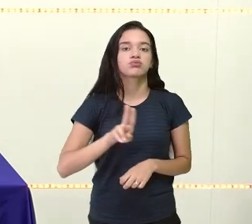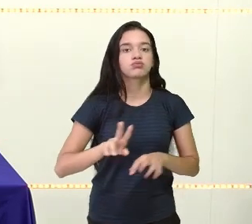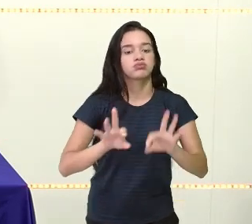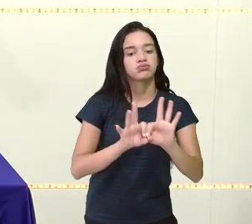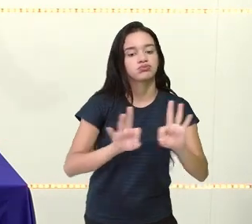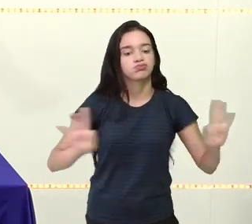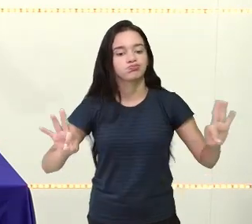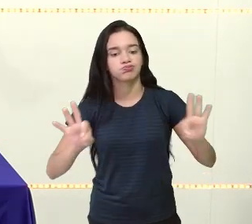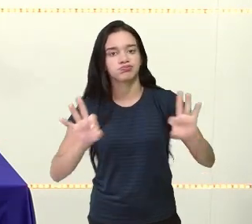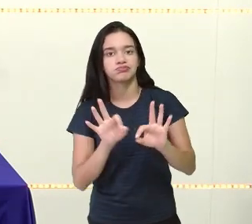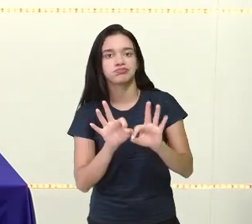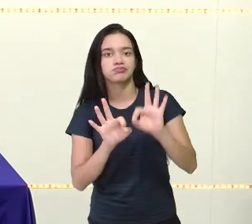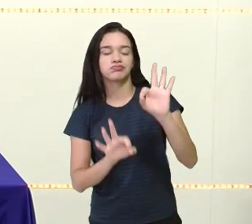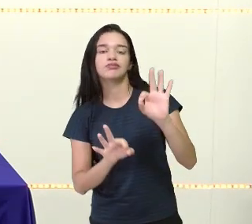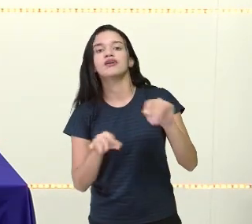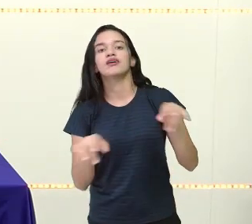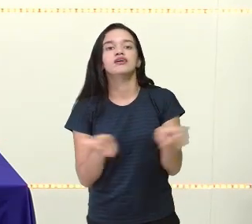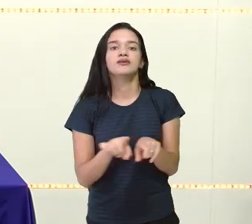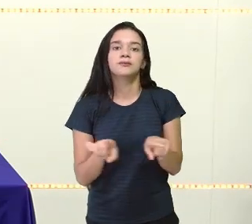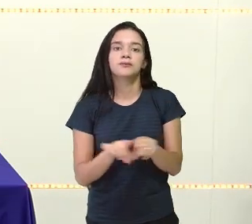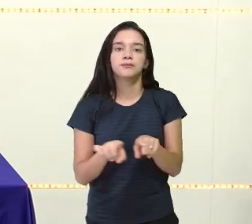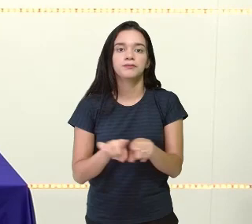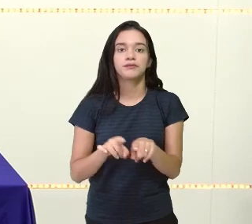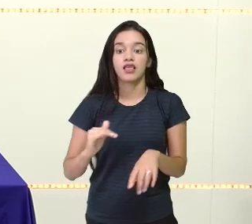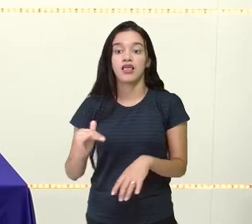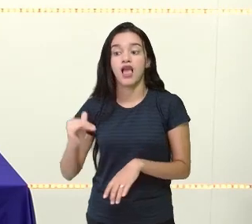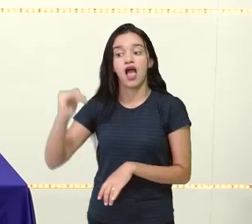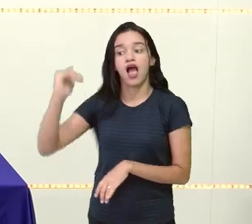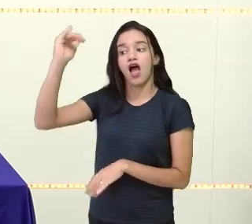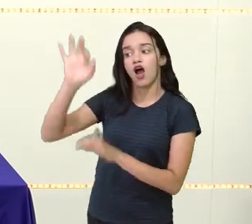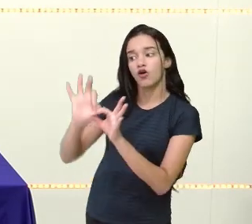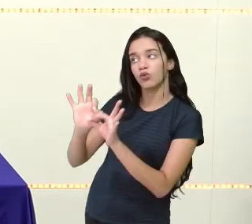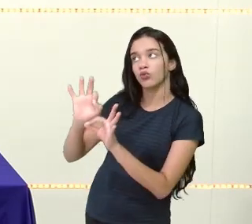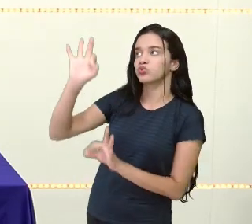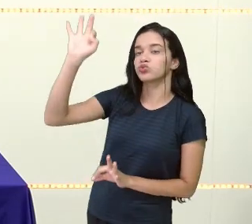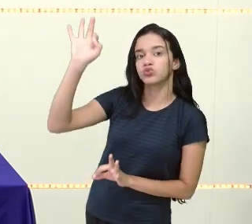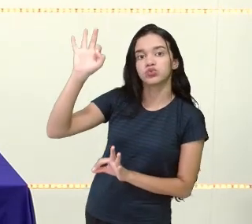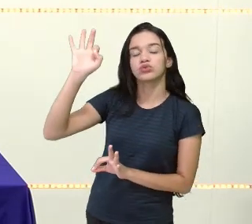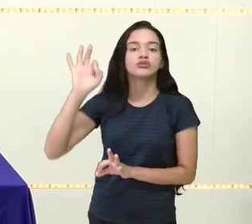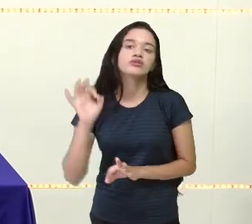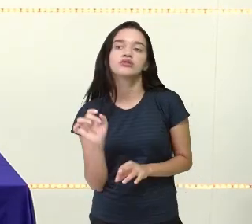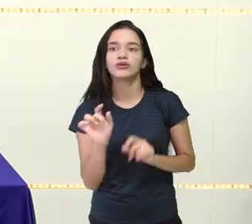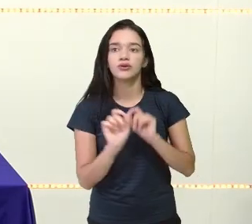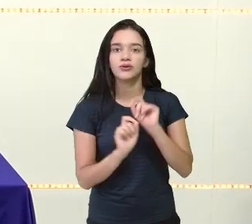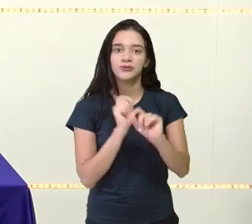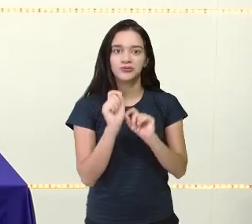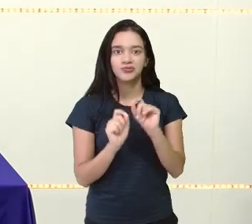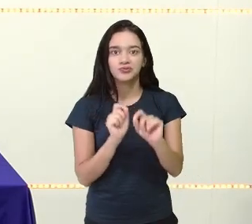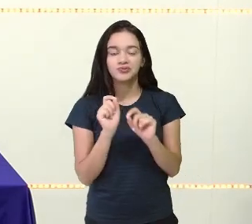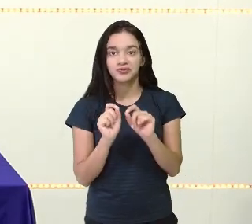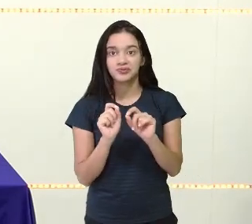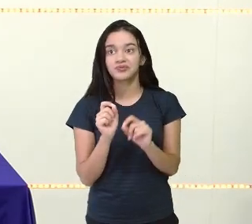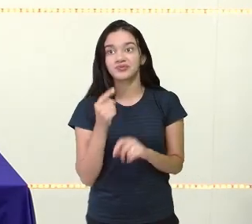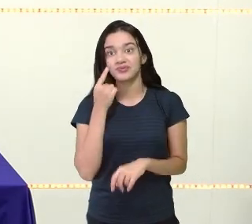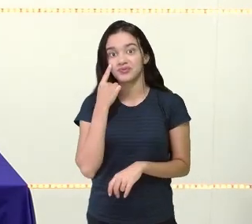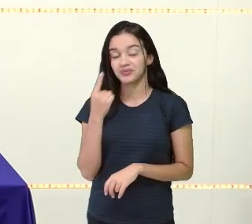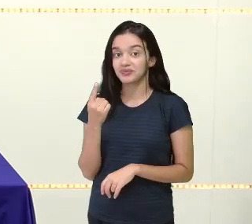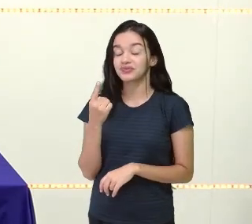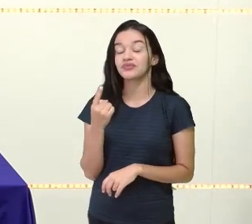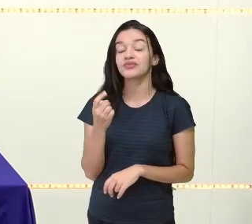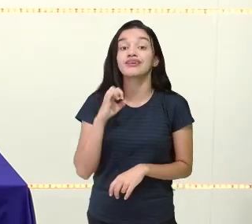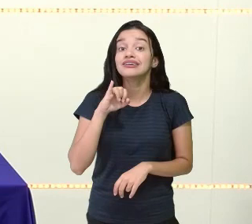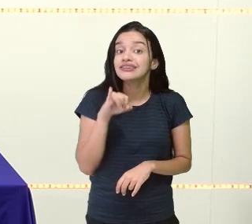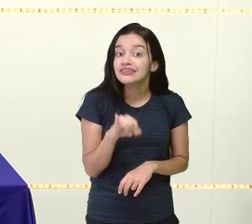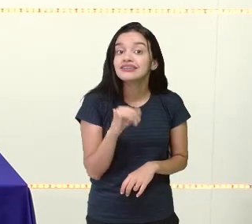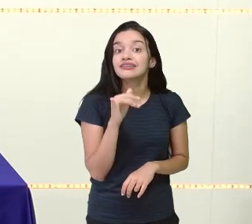medir comprimento, para medir altura, e isso tem a ver com a grandeza comprimento, né? Se